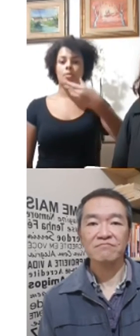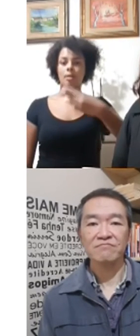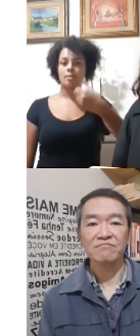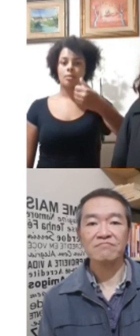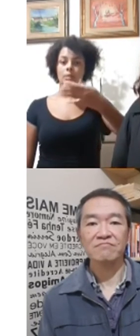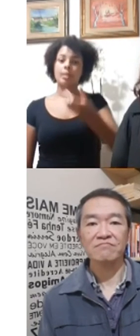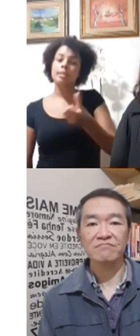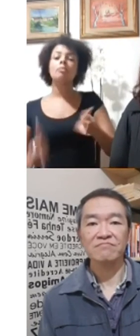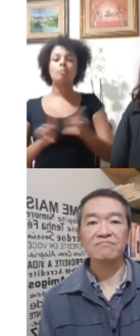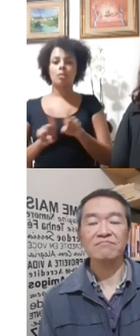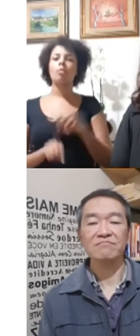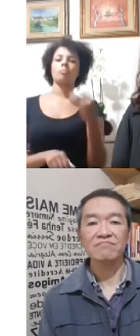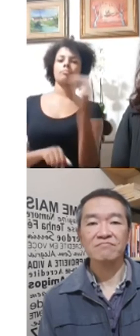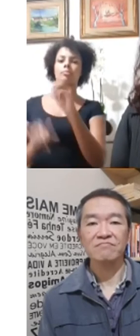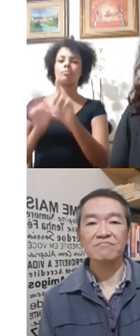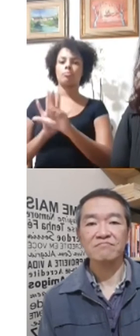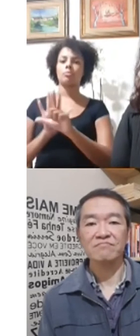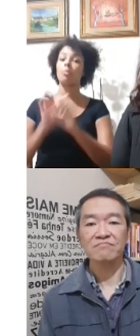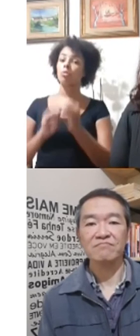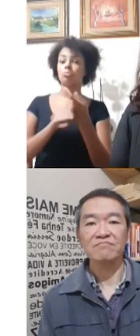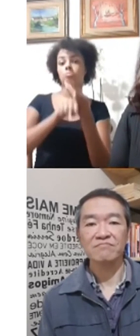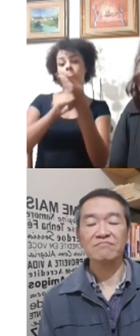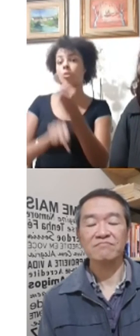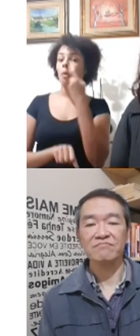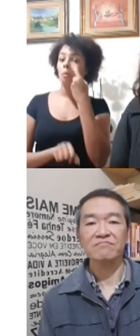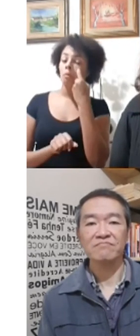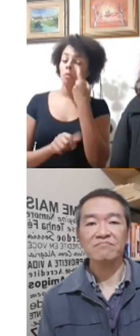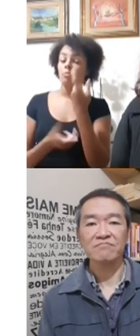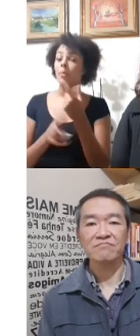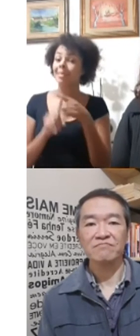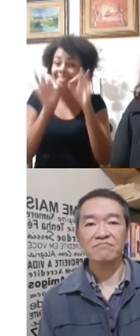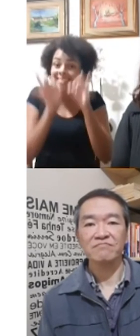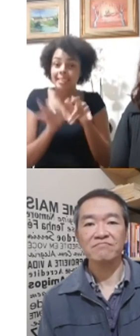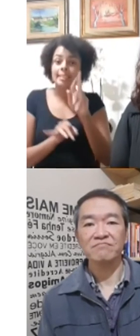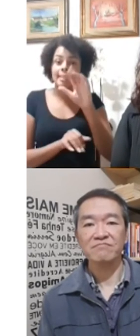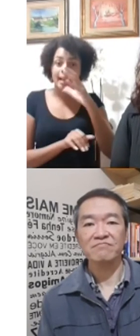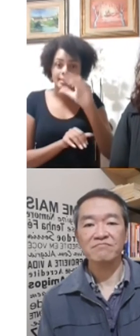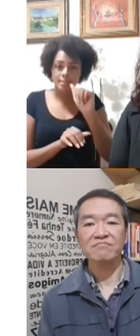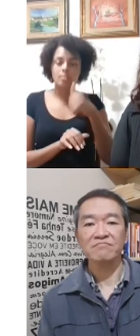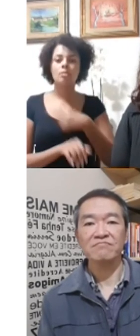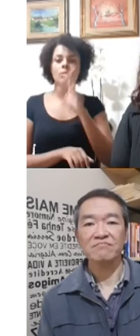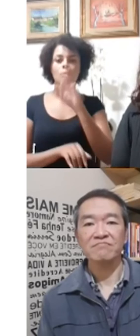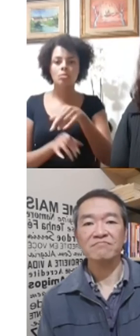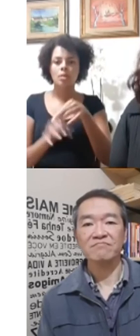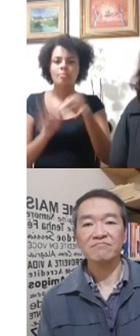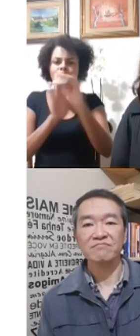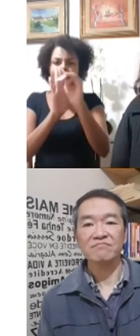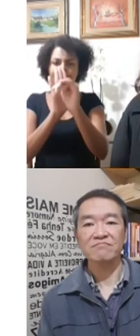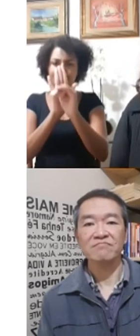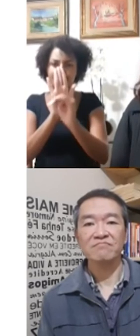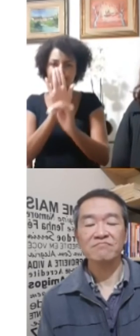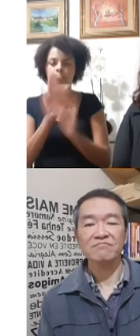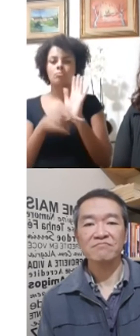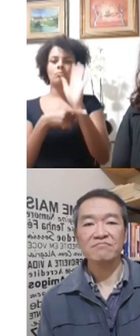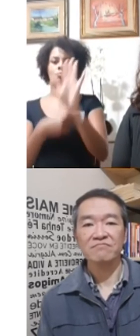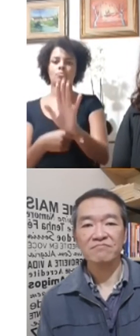menção a essas leis também. Pode ajudar, mas com certeza, Graça, eu vou te passar com detalhes o que pode ter